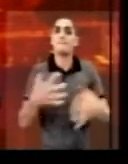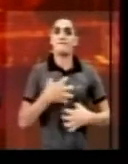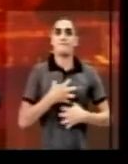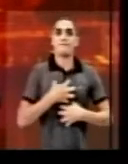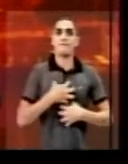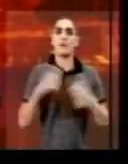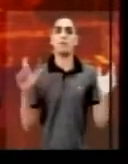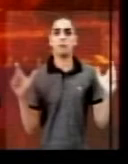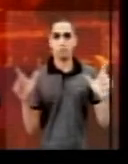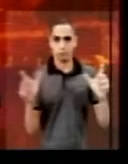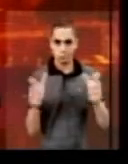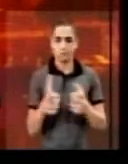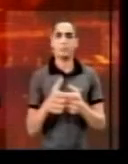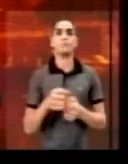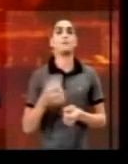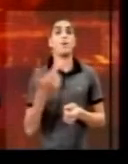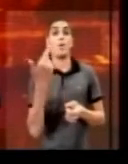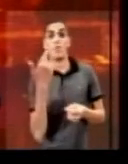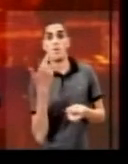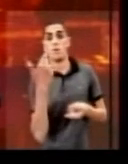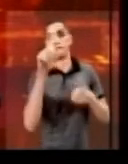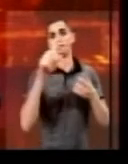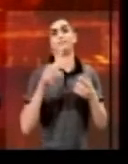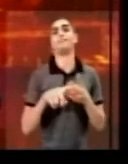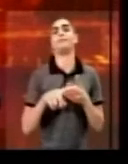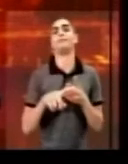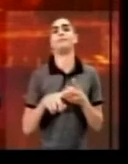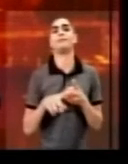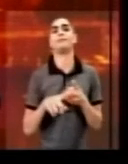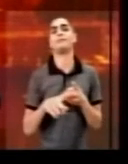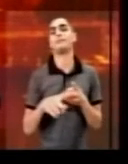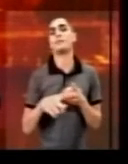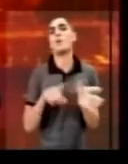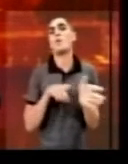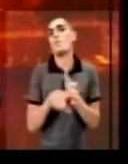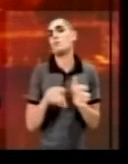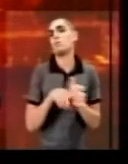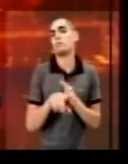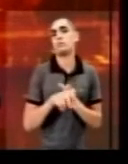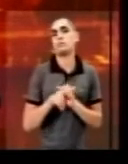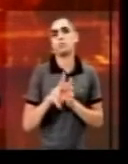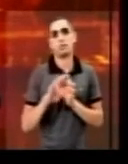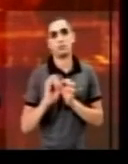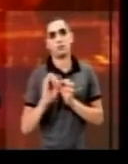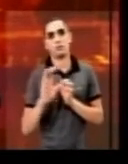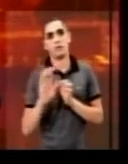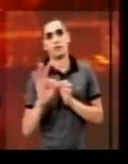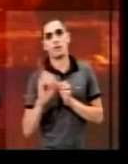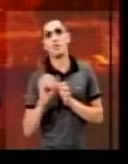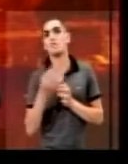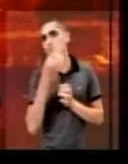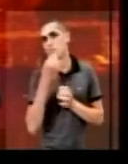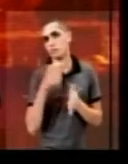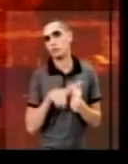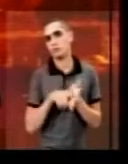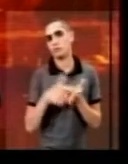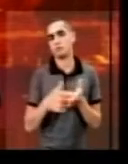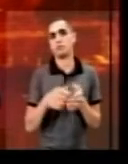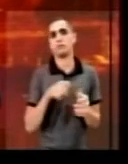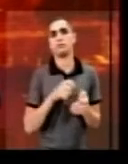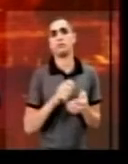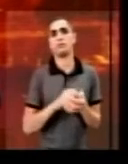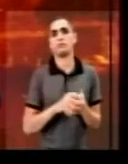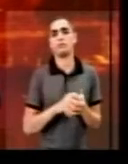queda. Outra coisa, uma pergunta dele aí, que eu vou pegar também